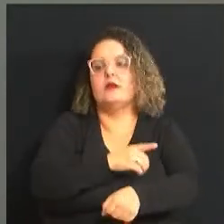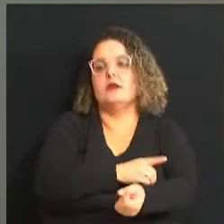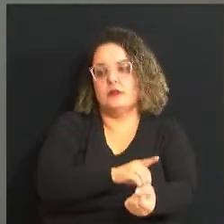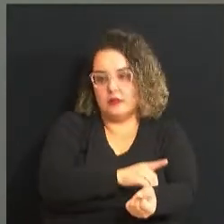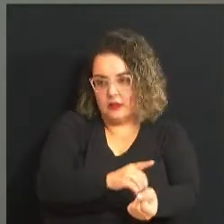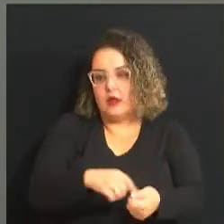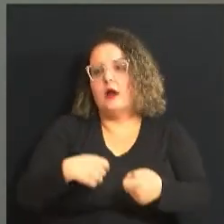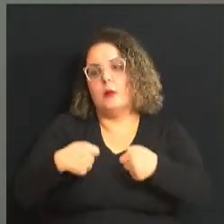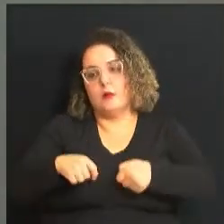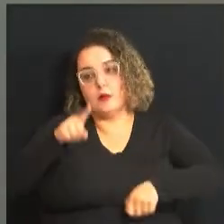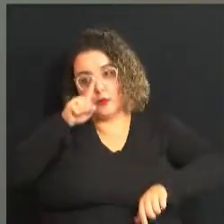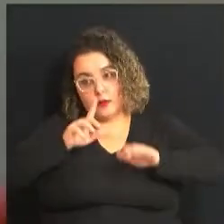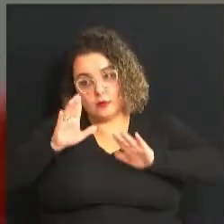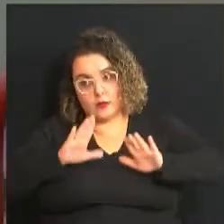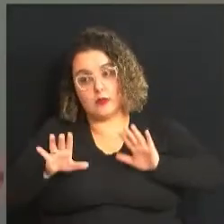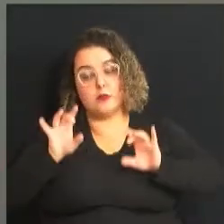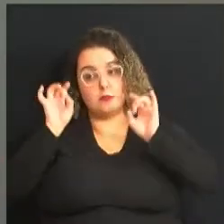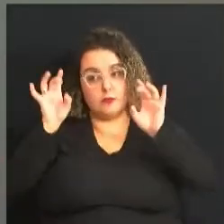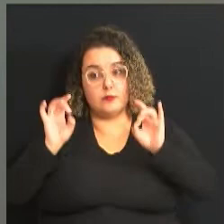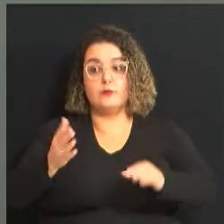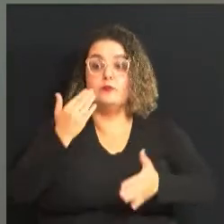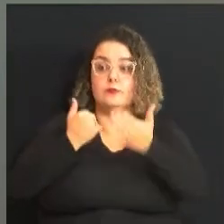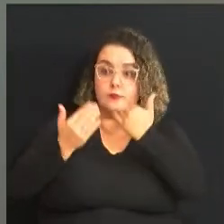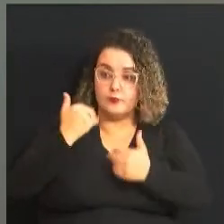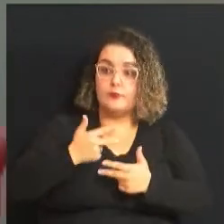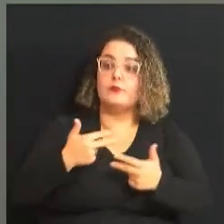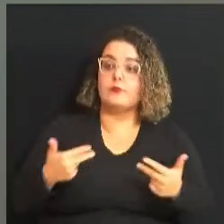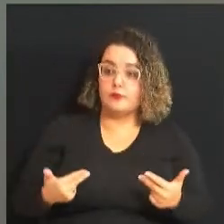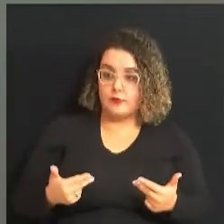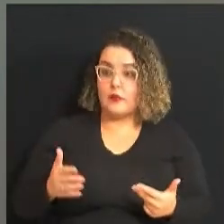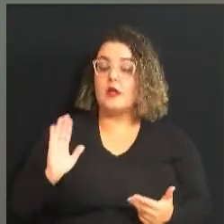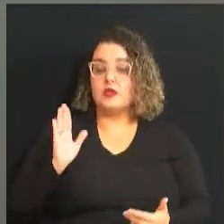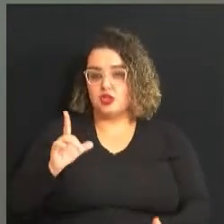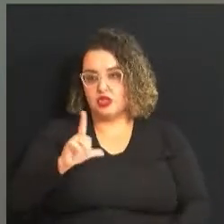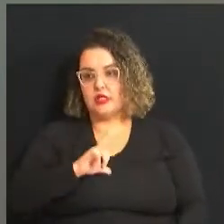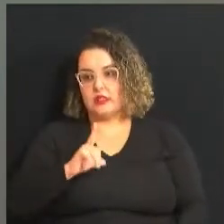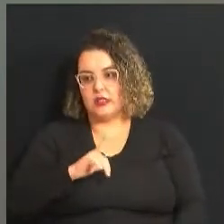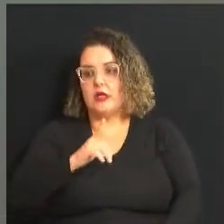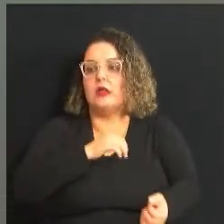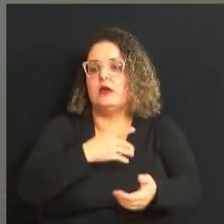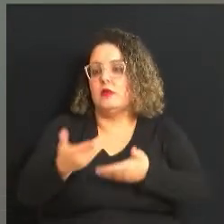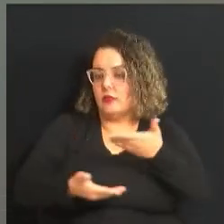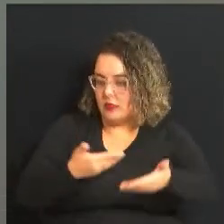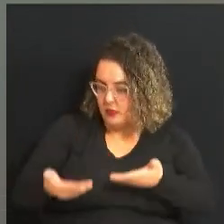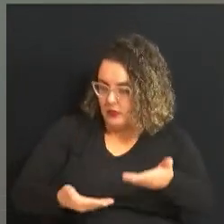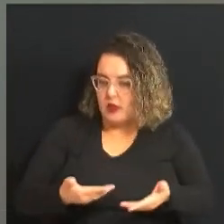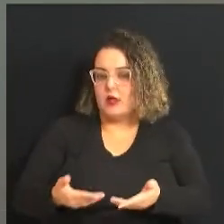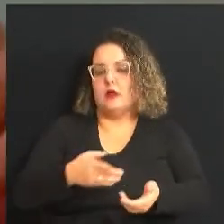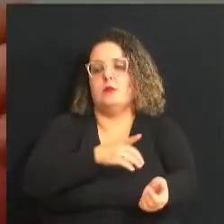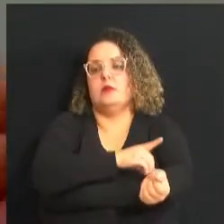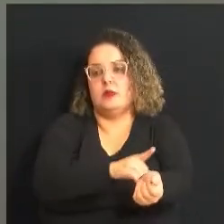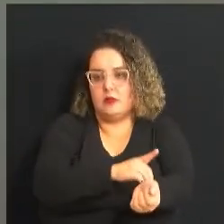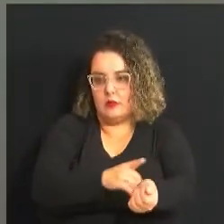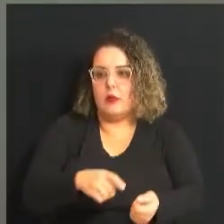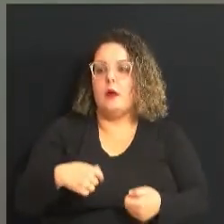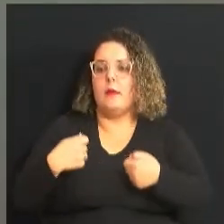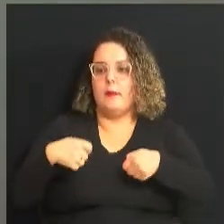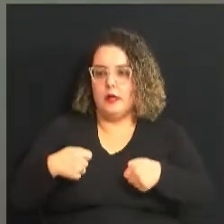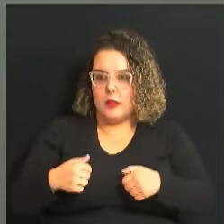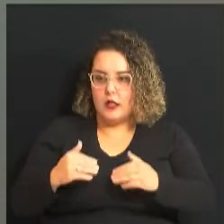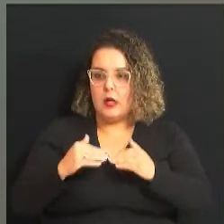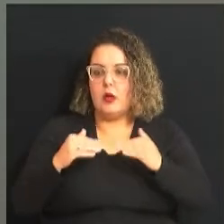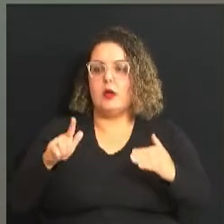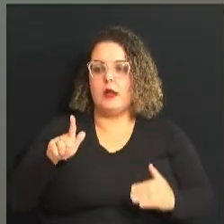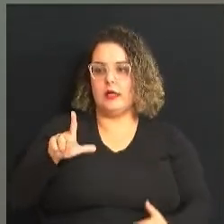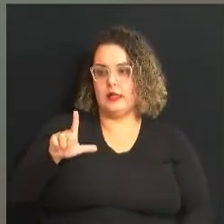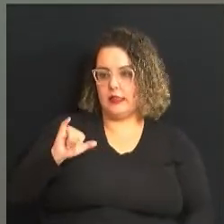cuidado especial, principalmente para alimentação. Então, quem já tem a diabetes, quem já faz tratamento para diabetes, precisa manter os níveis glicêmicos, tem